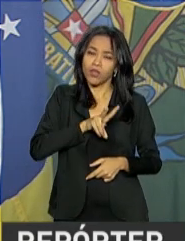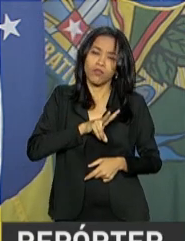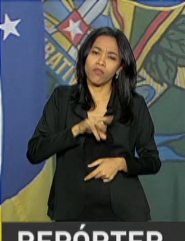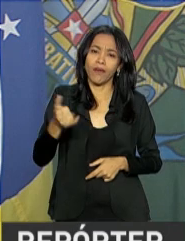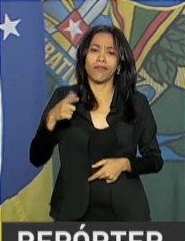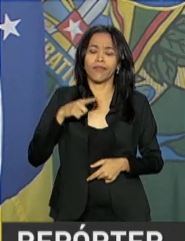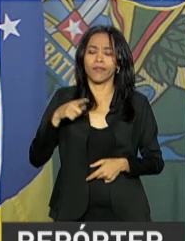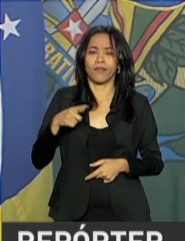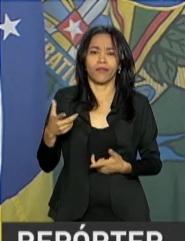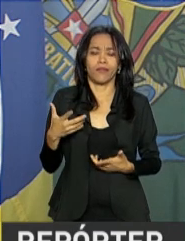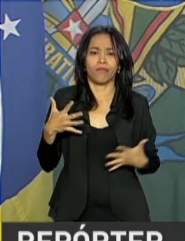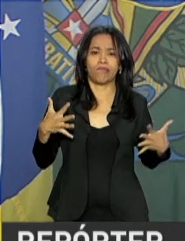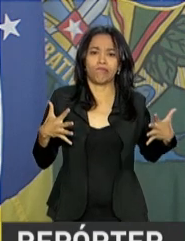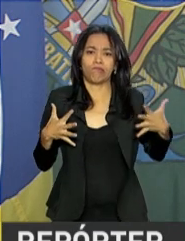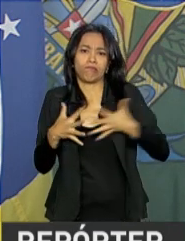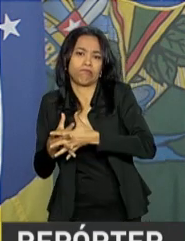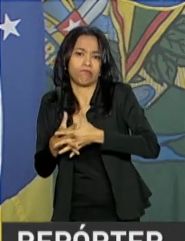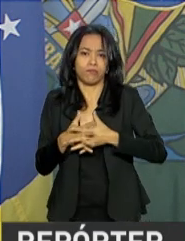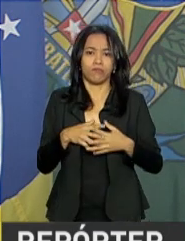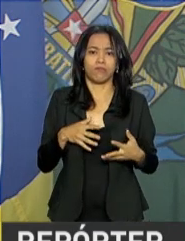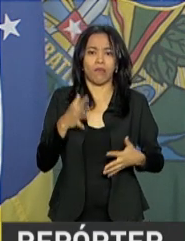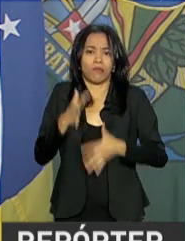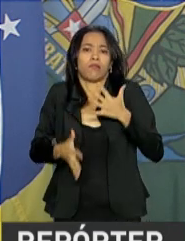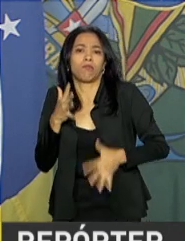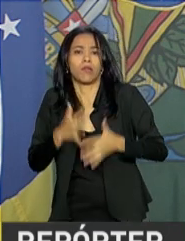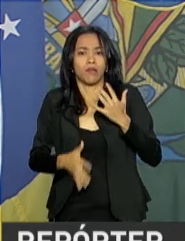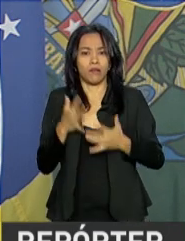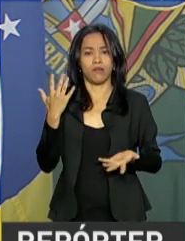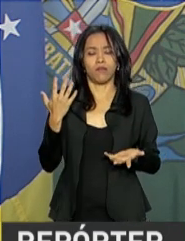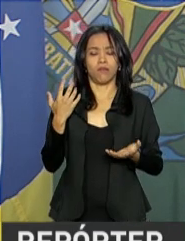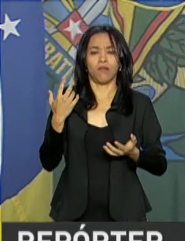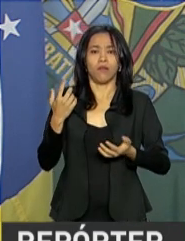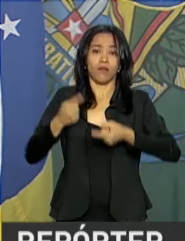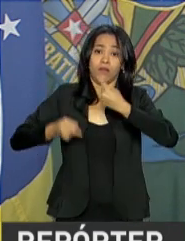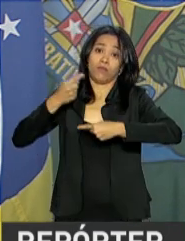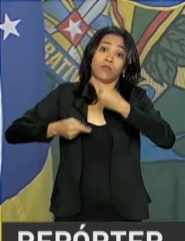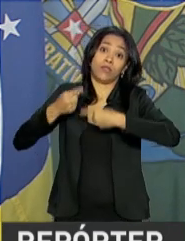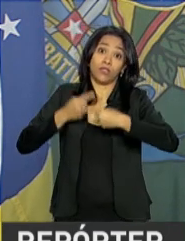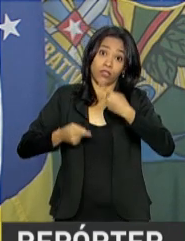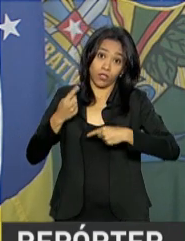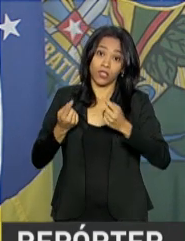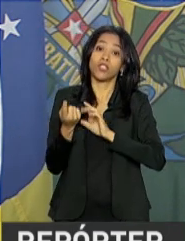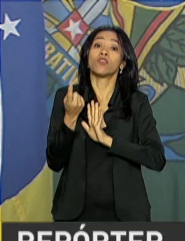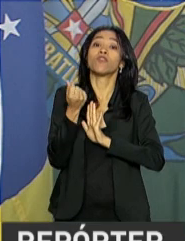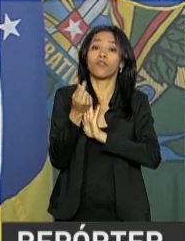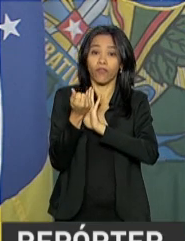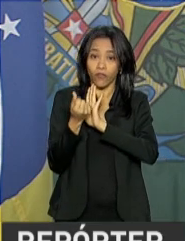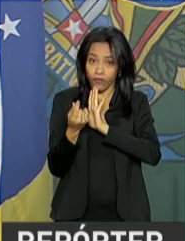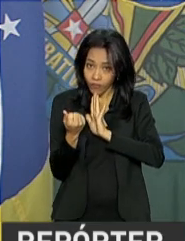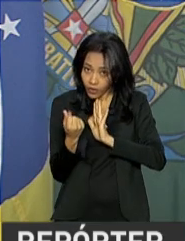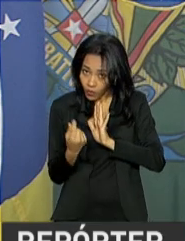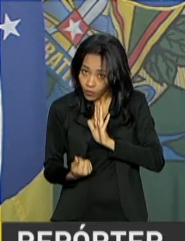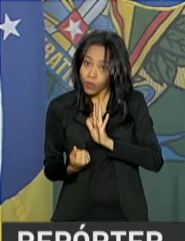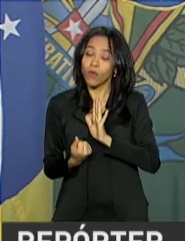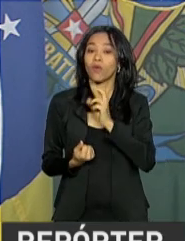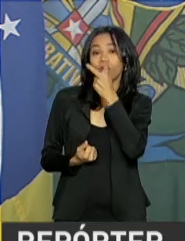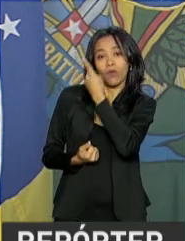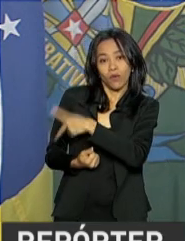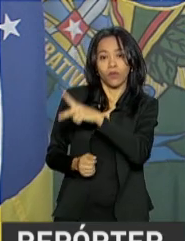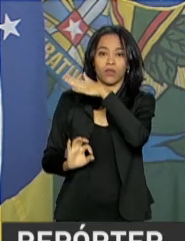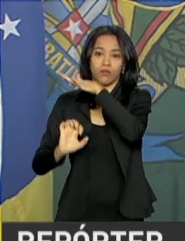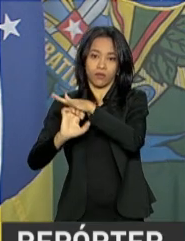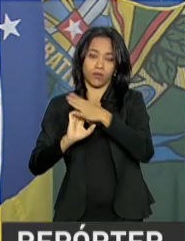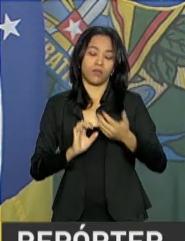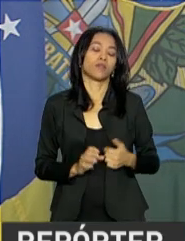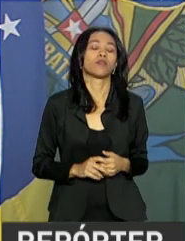interferência na política de preços da companhia e vamos ter naturalmente